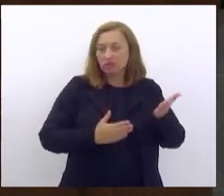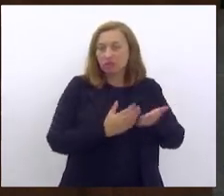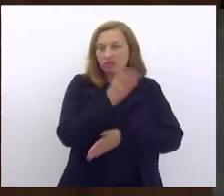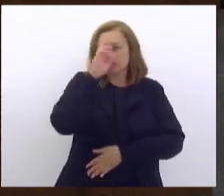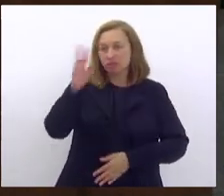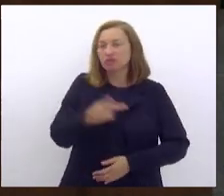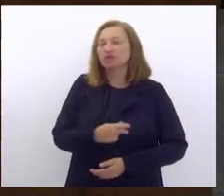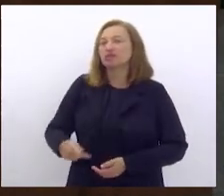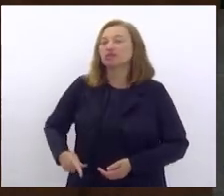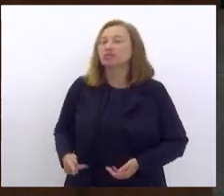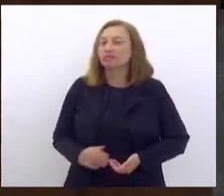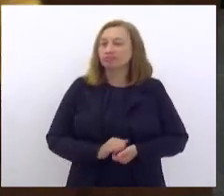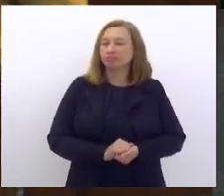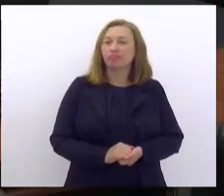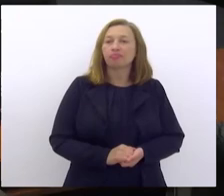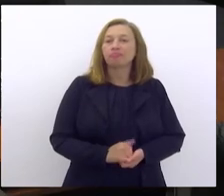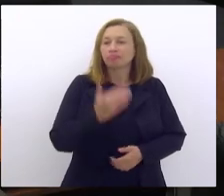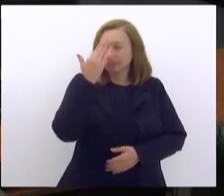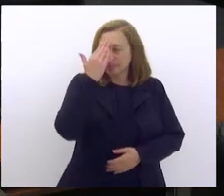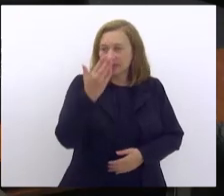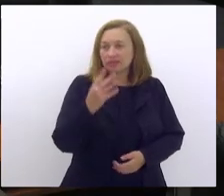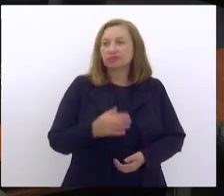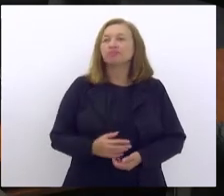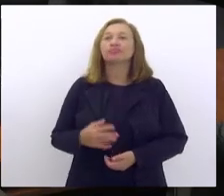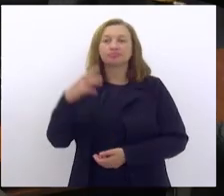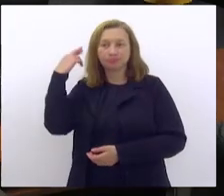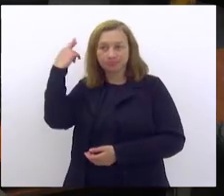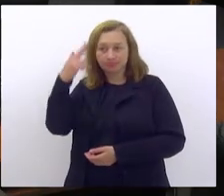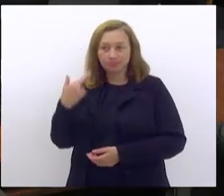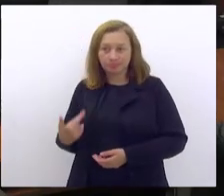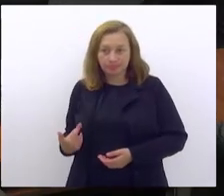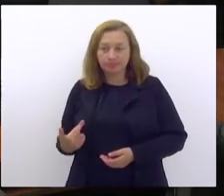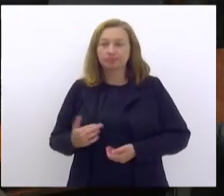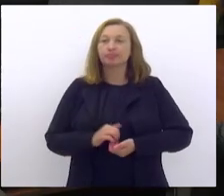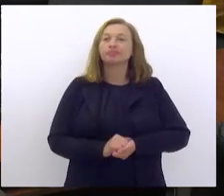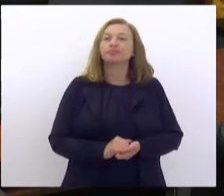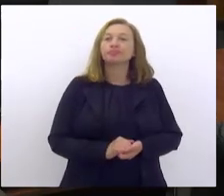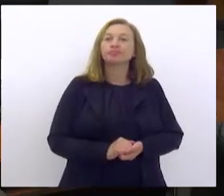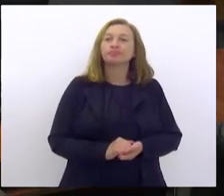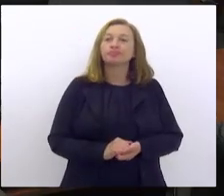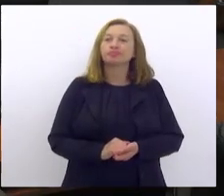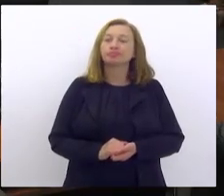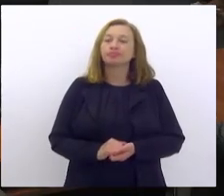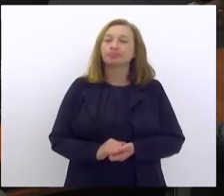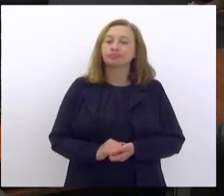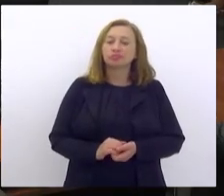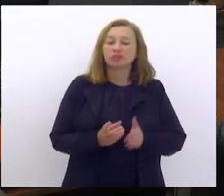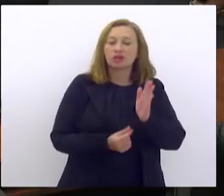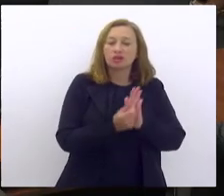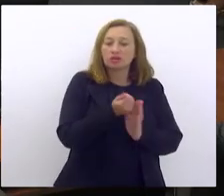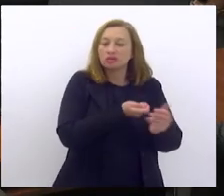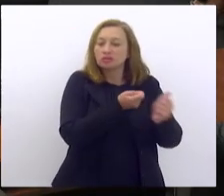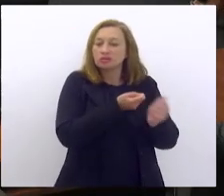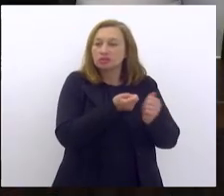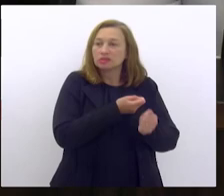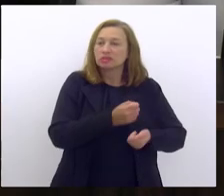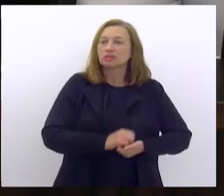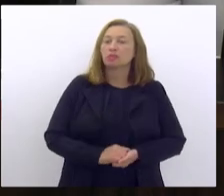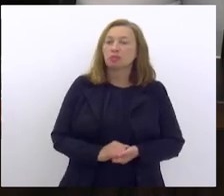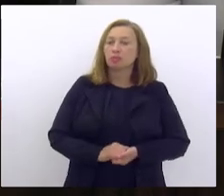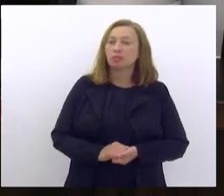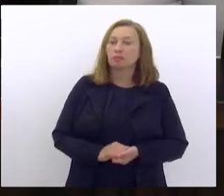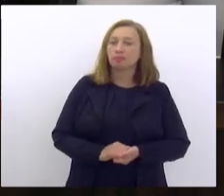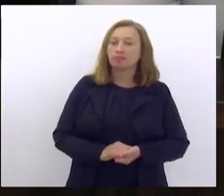presidente. Obrigado, nossa nobre deputada Renata Souza. Orçamento, Finanças, Fiscalização